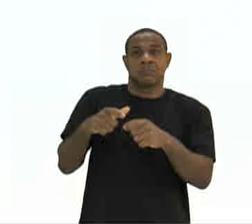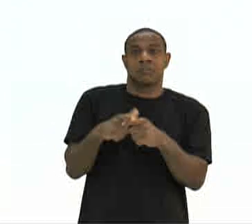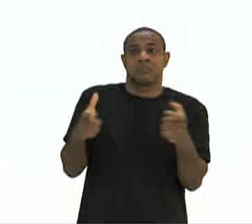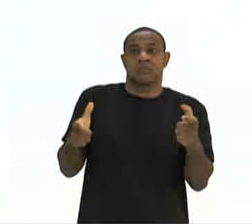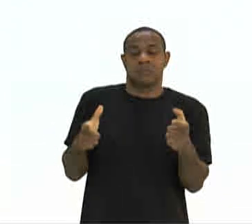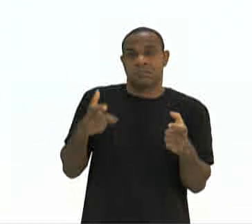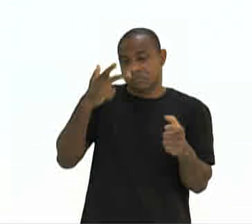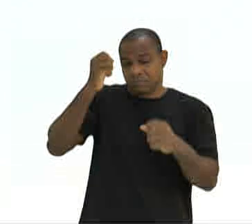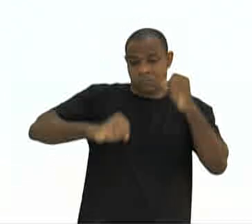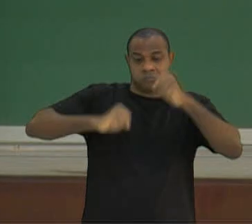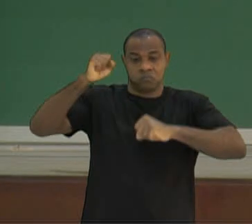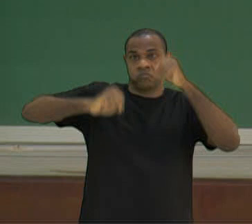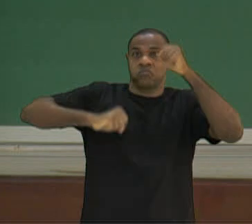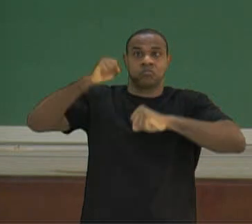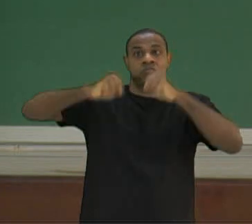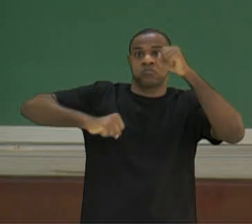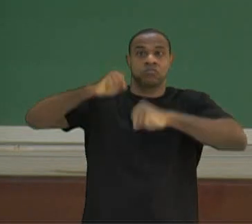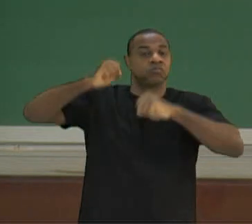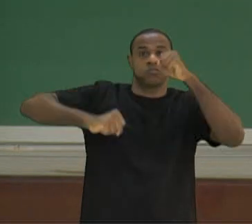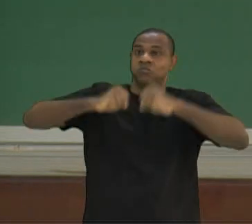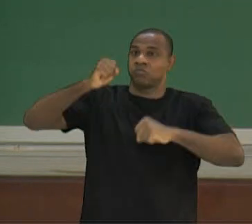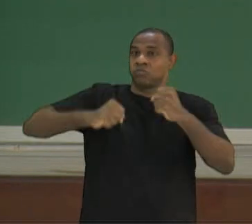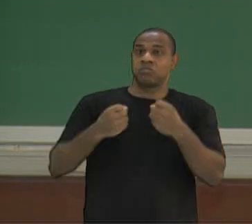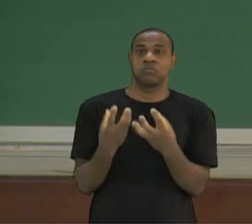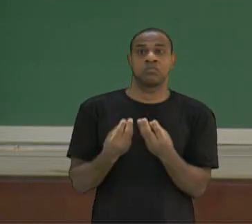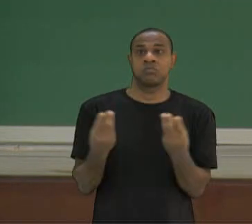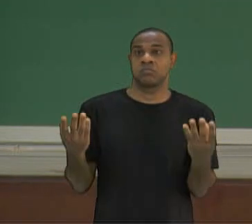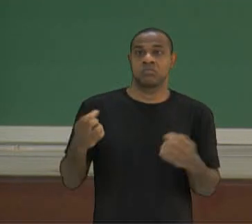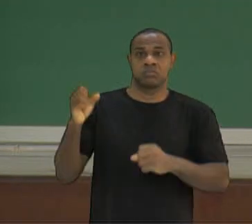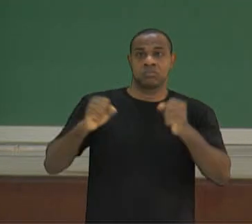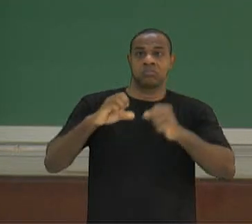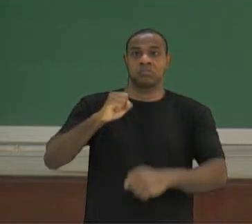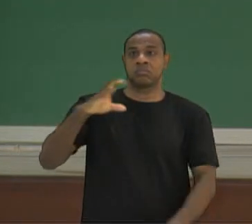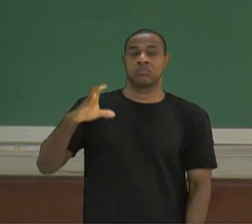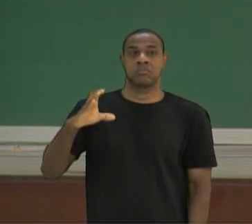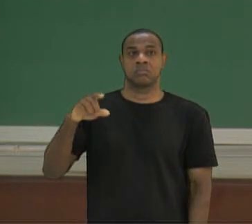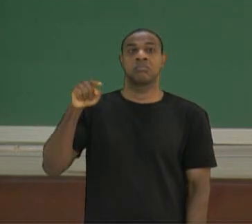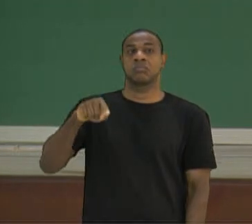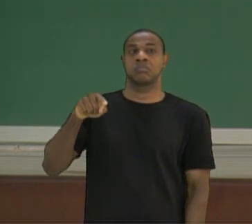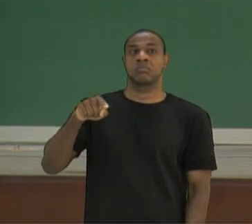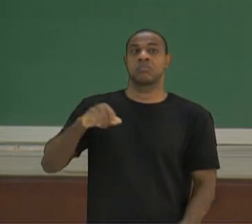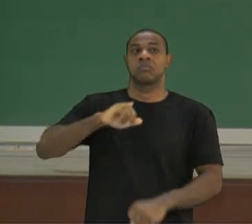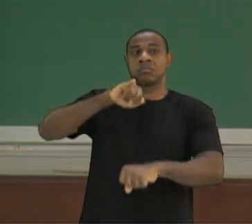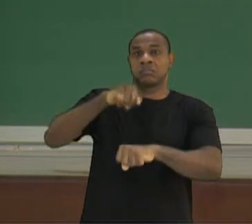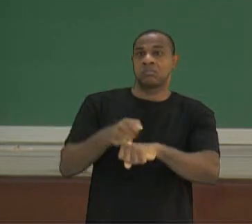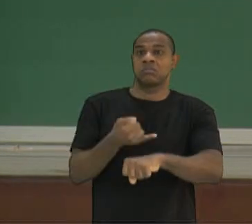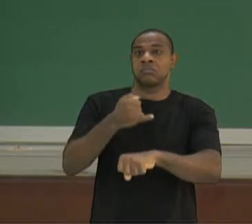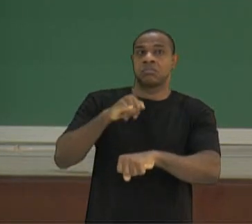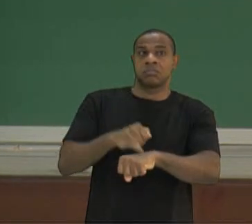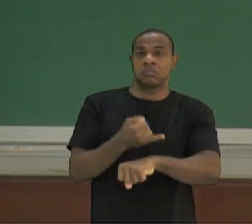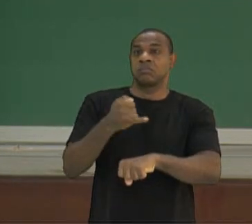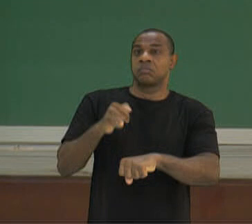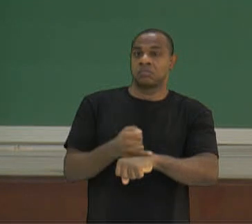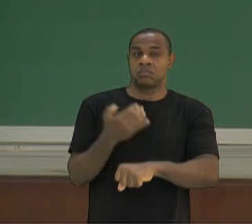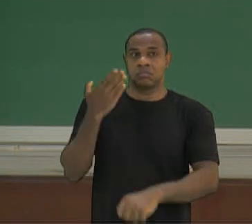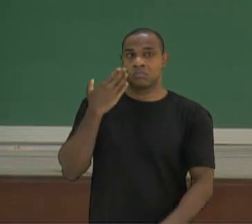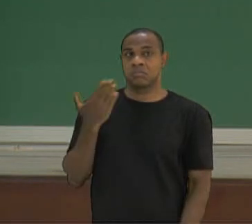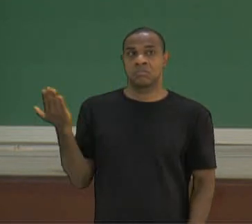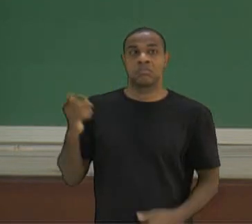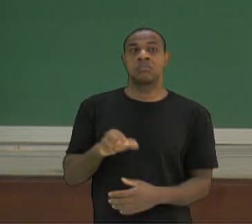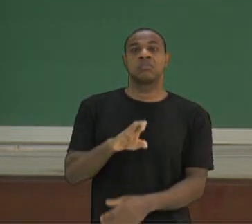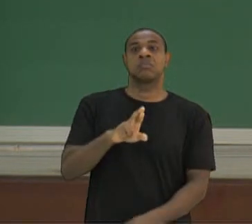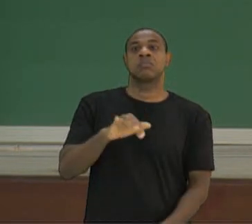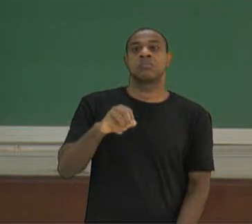concentração industrial do estado. Onde está a maior quantidade de indústrias de Santa Catarina? Na região metropolitana ali do norte catarinense,